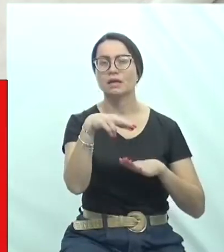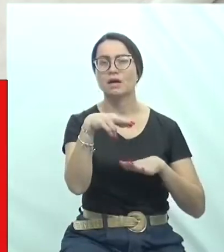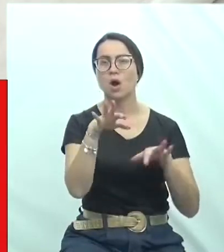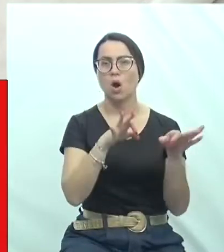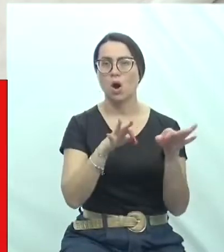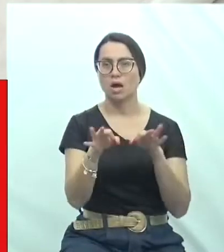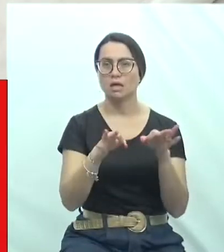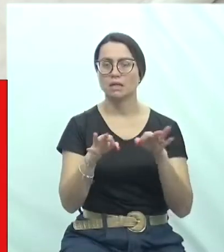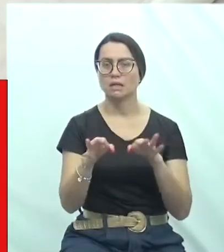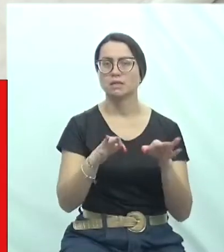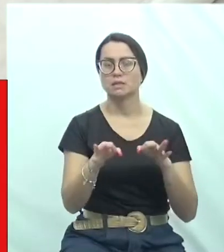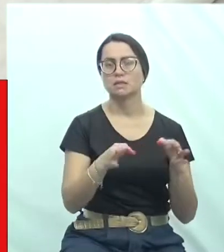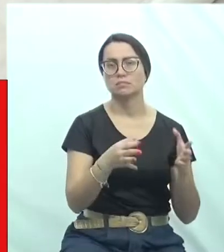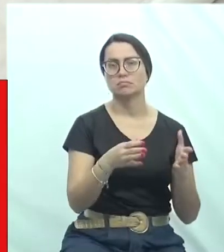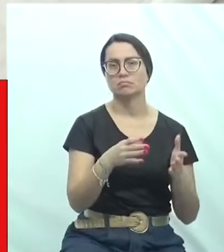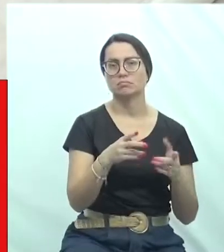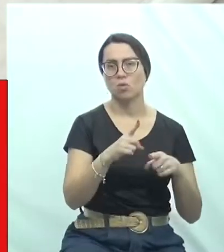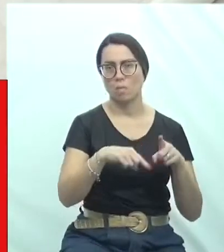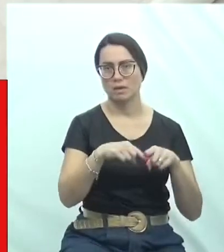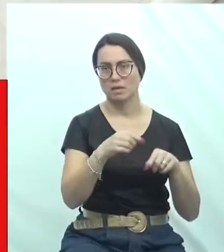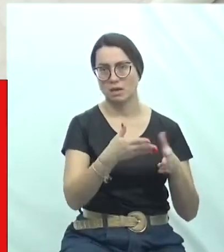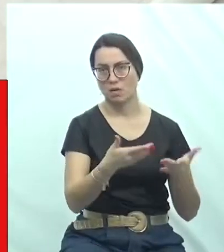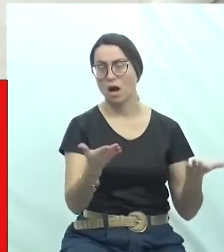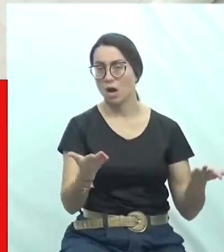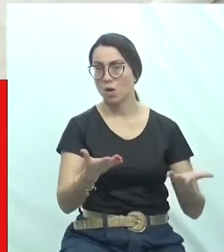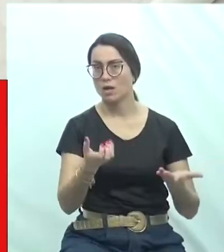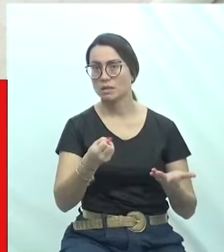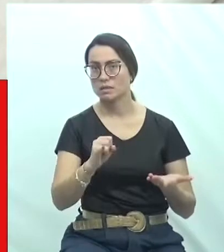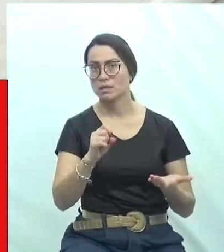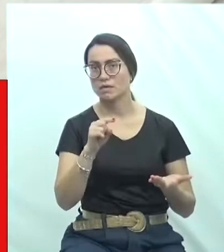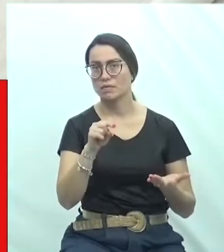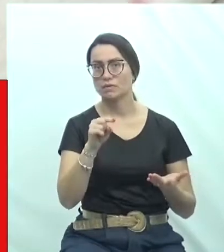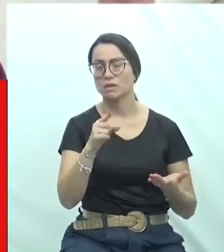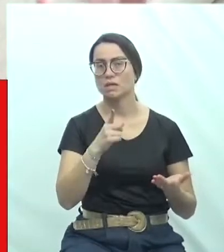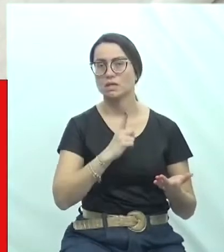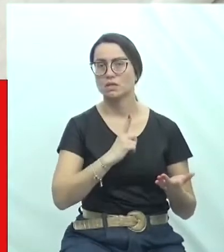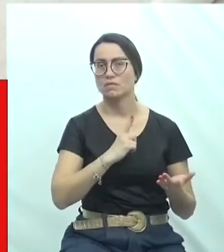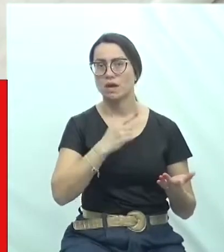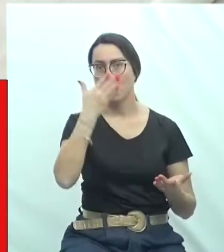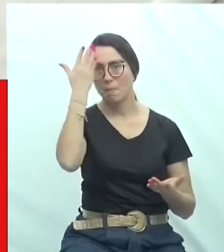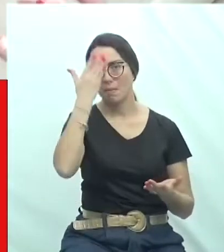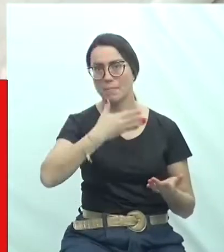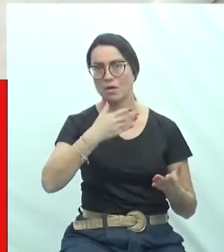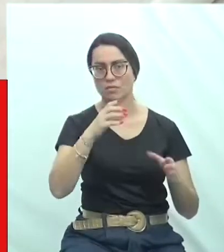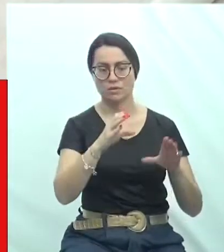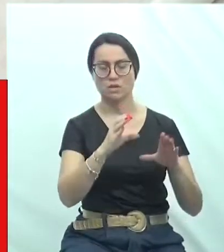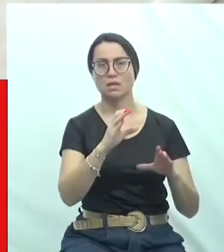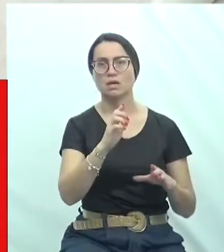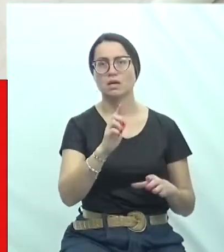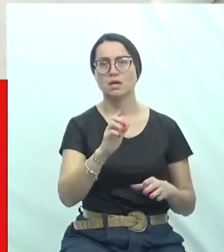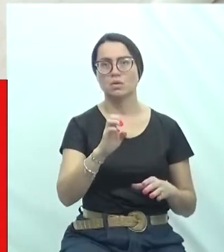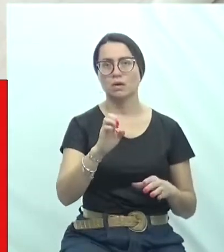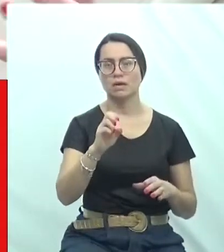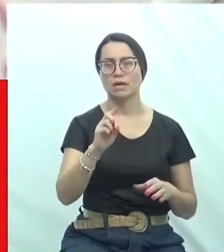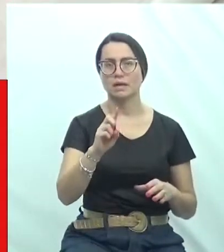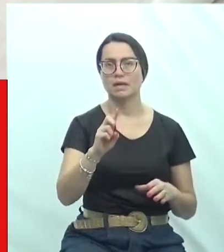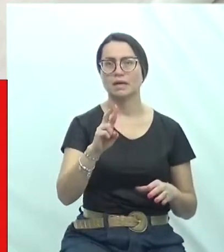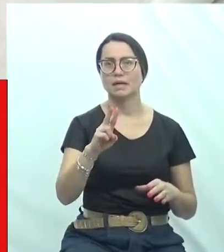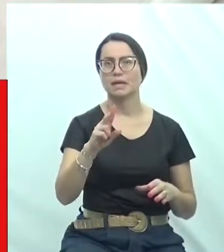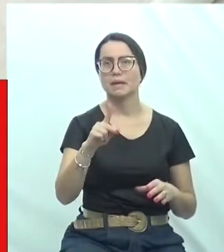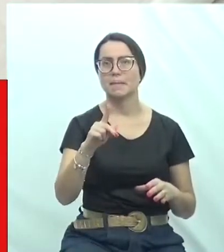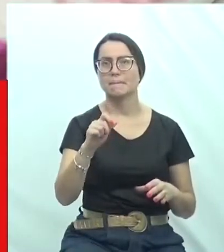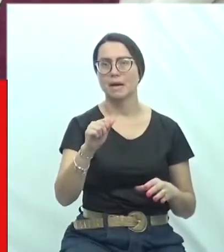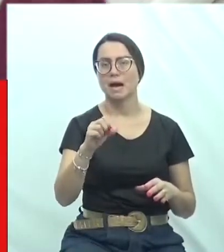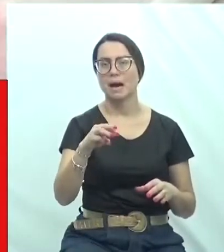nenhuma. Agora, se você também me tiver uma prova de que esse equipamento é regulamentado, por homologado